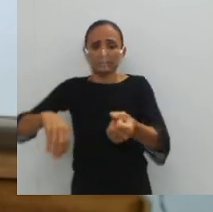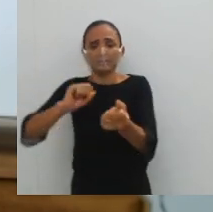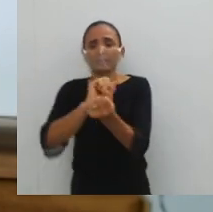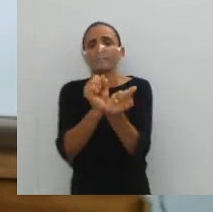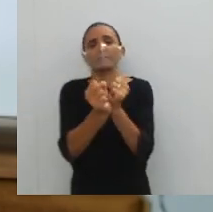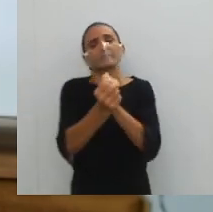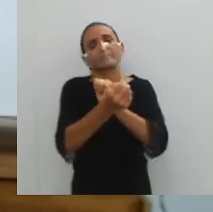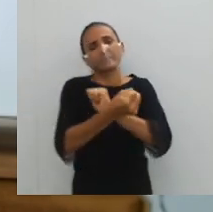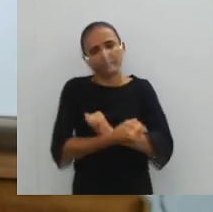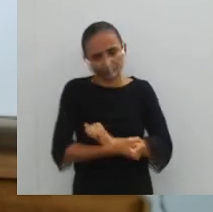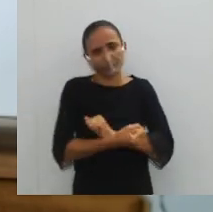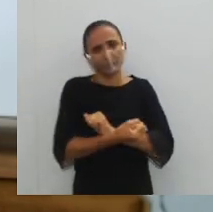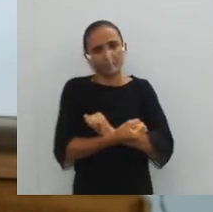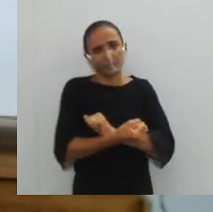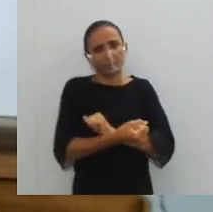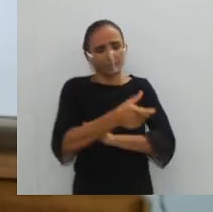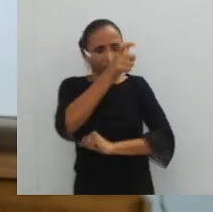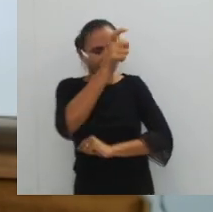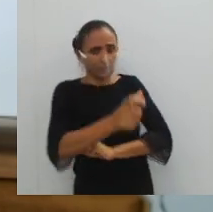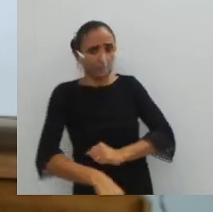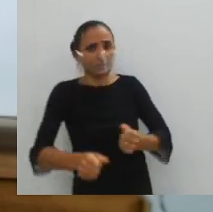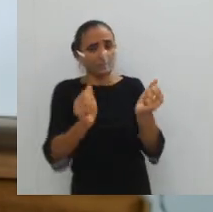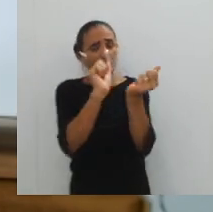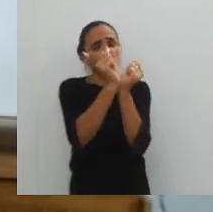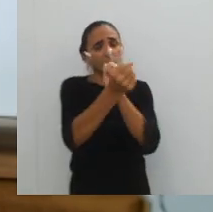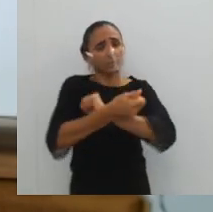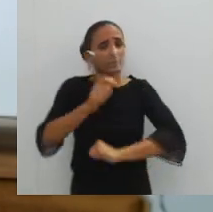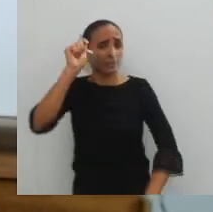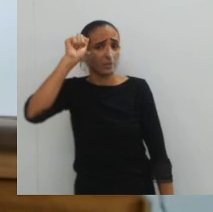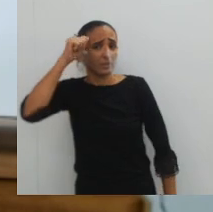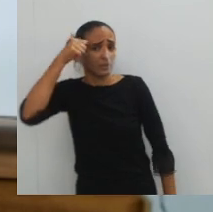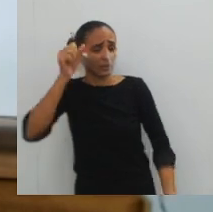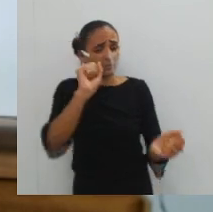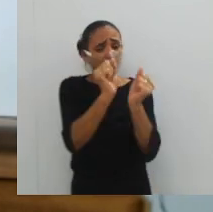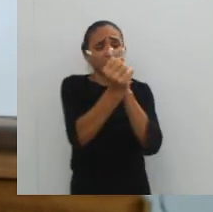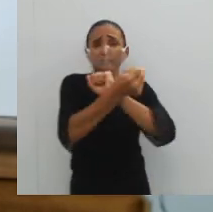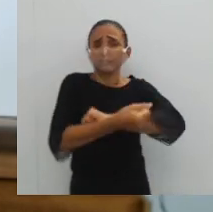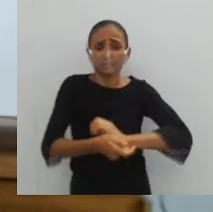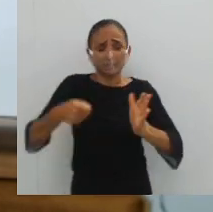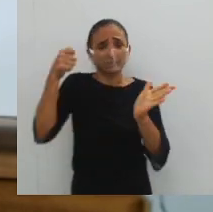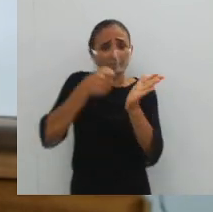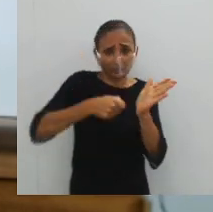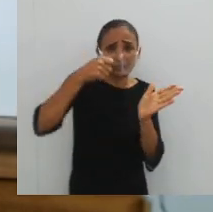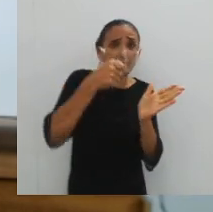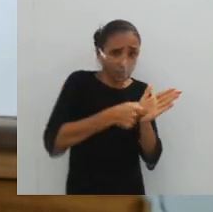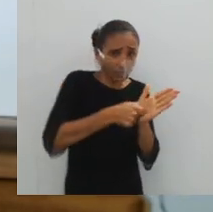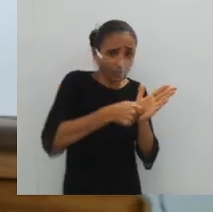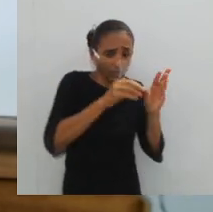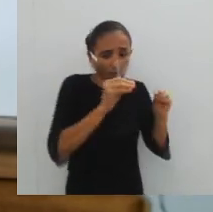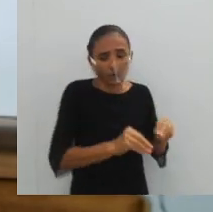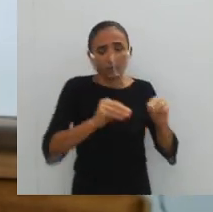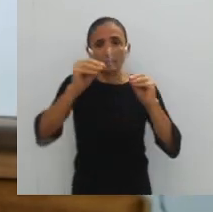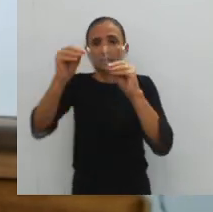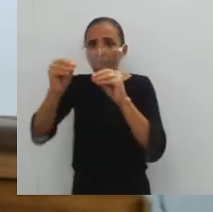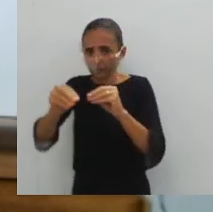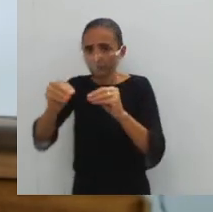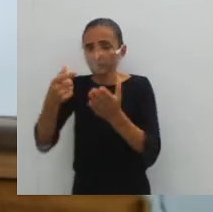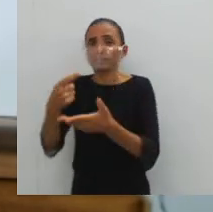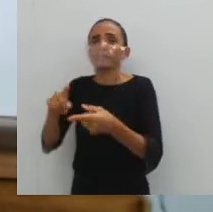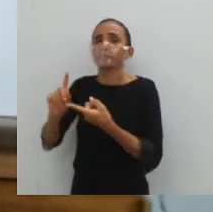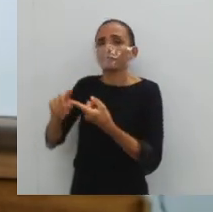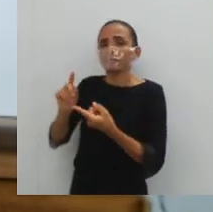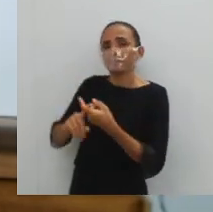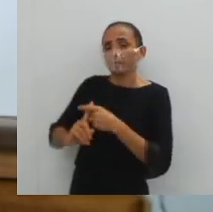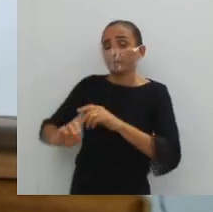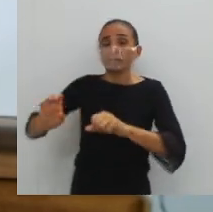escravidão. Elas escravizaram os negros africanos que foram forçados, tá, gente? E a migração ela pode ser controlada.